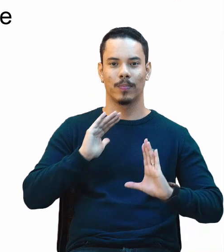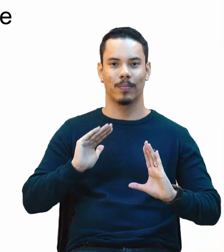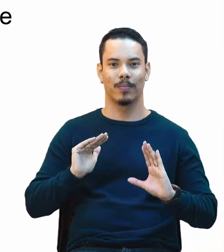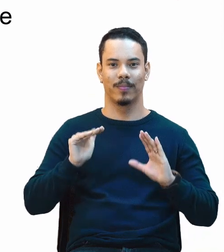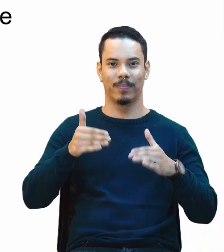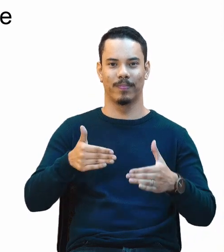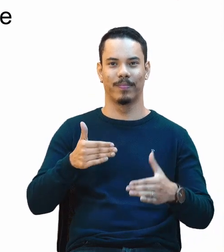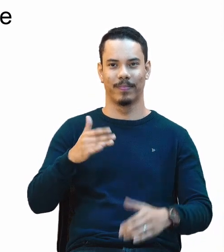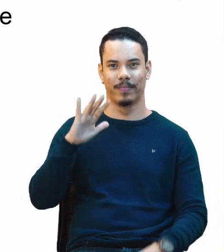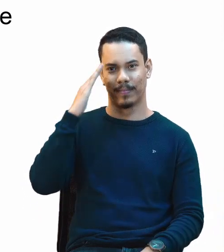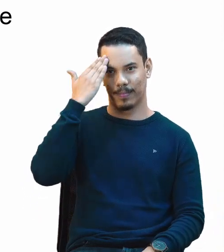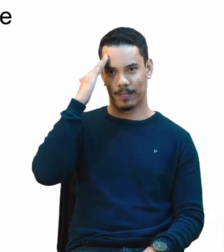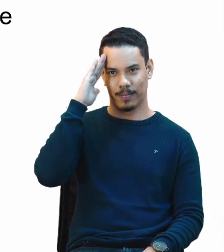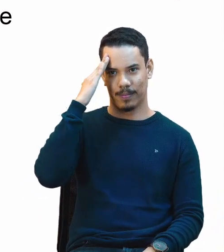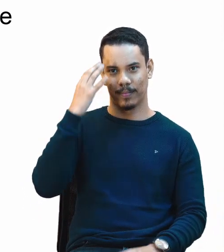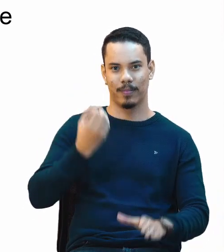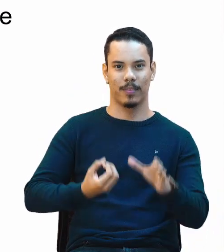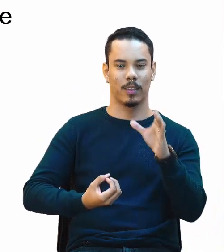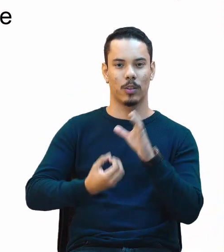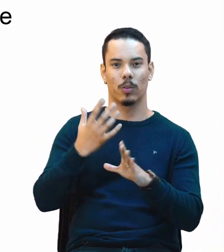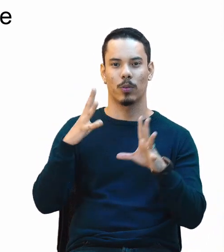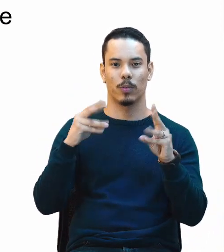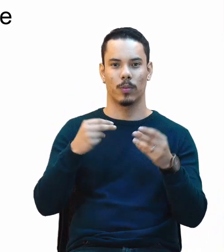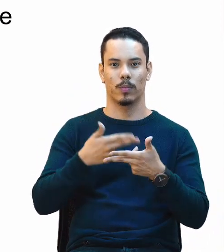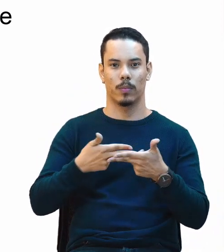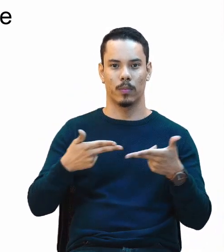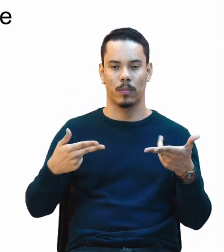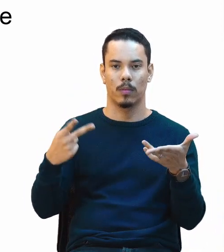a origem de todas as coisas, a causalidade, a